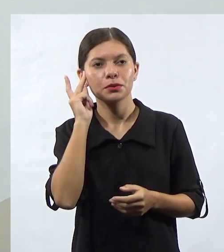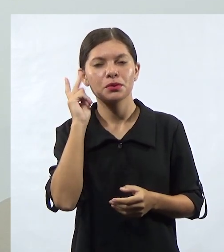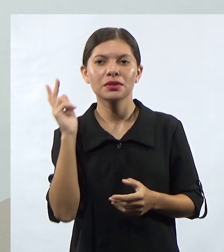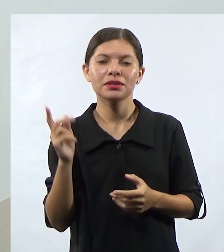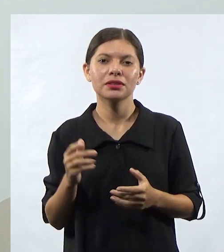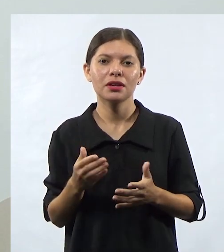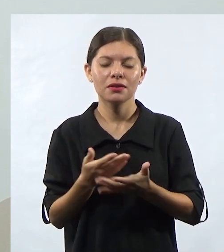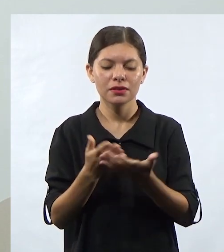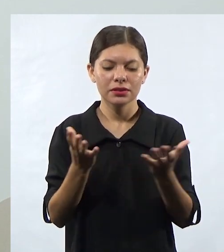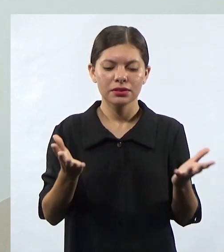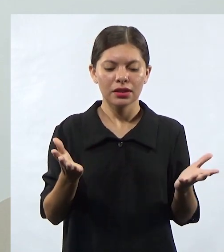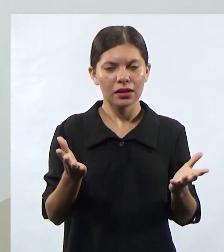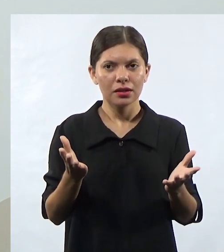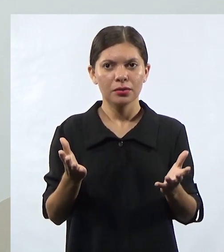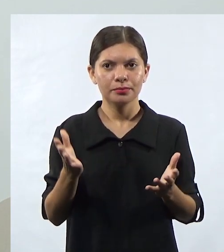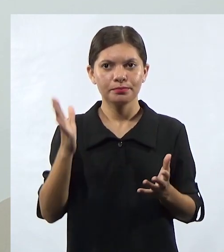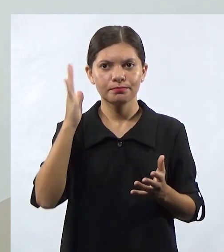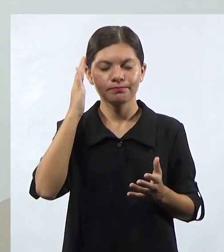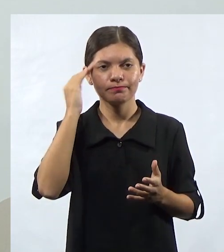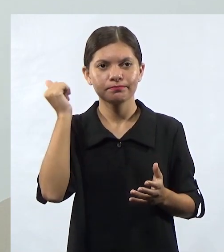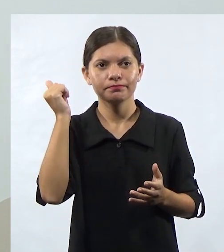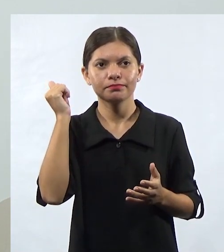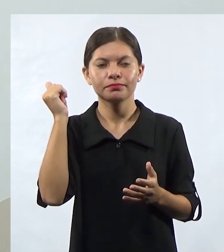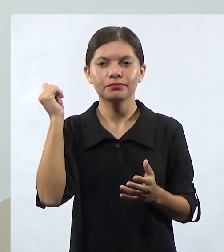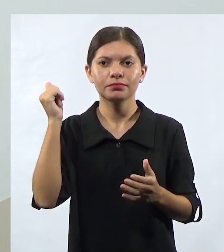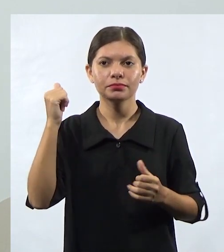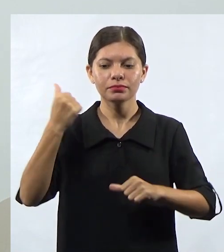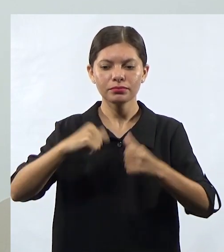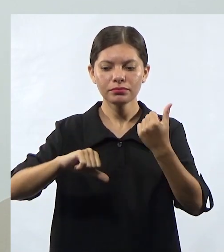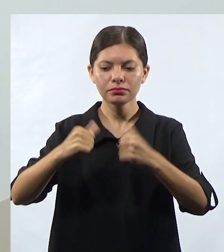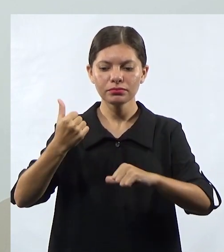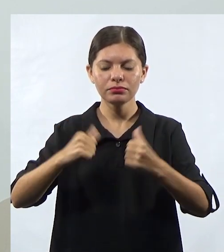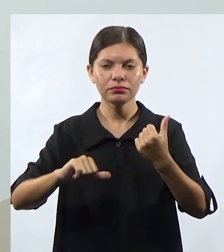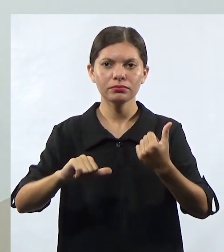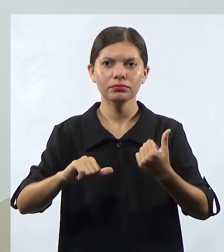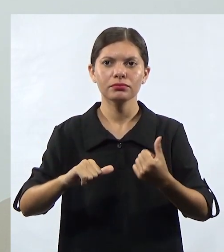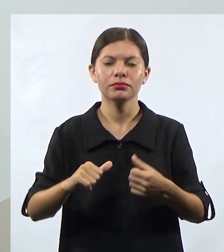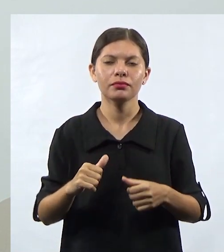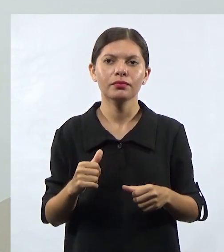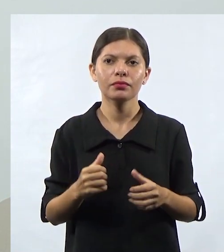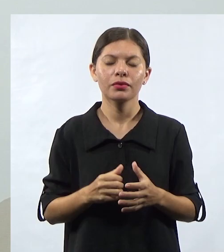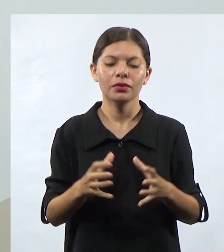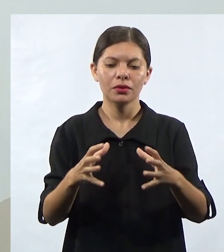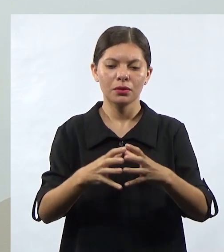do grupo sobre um novo tema, mais pessoas. Se você quiser